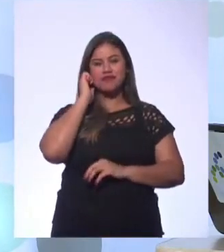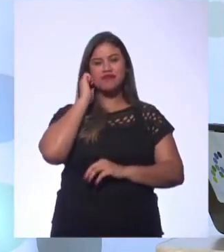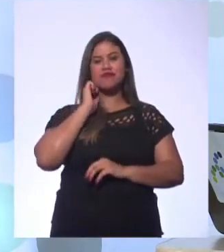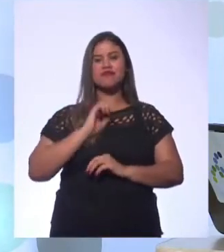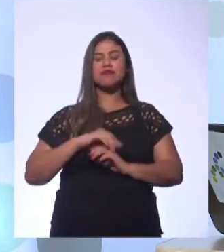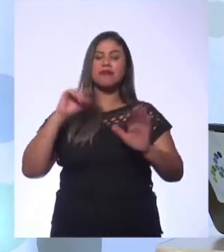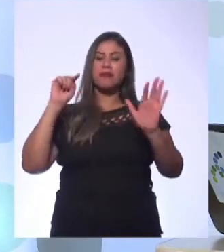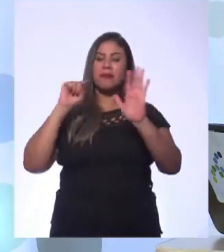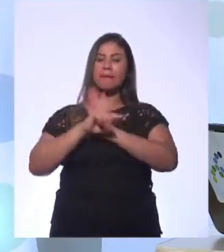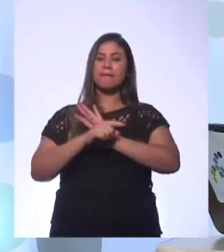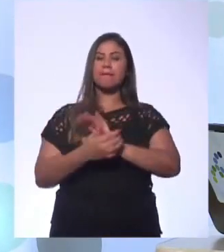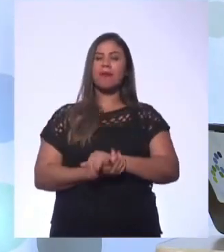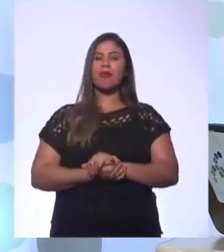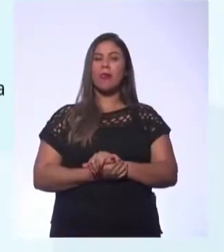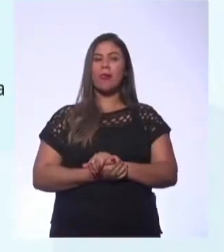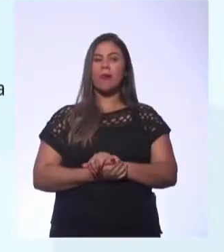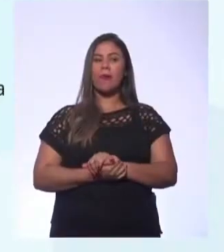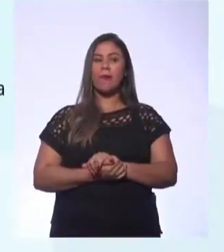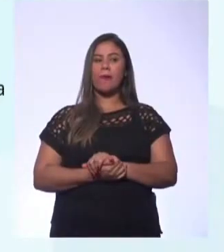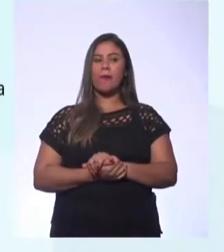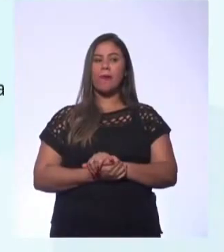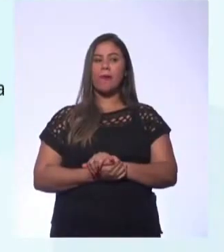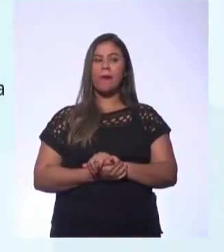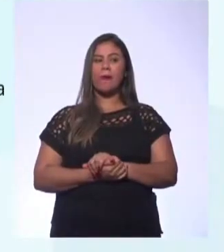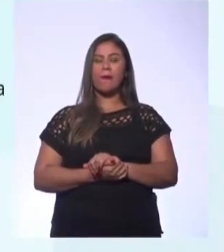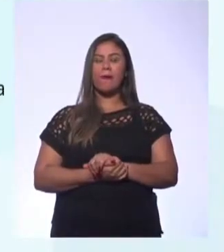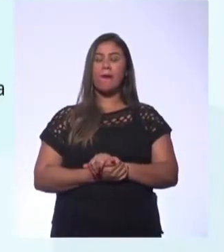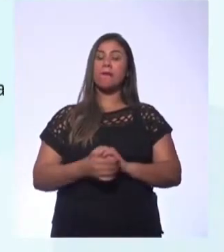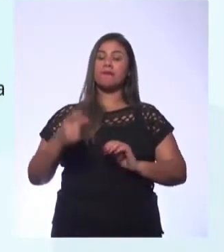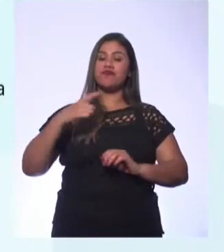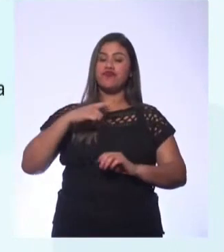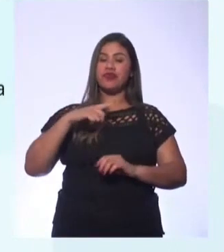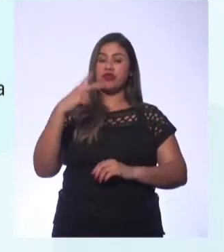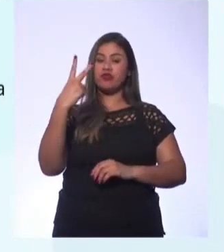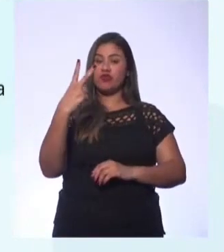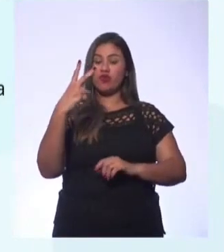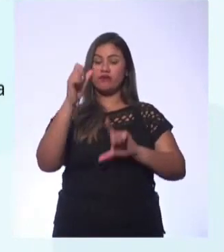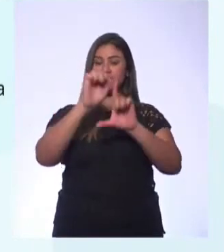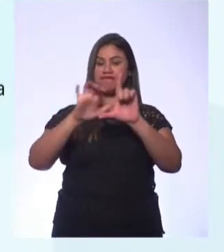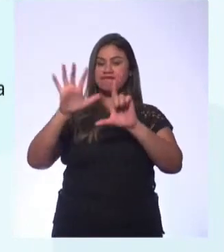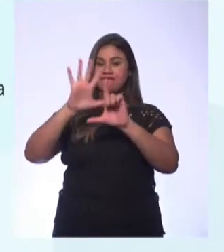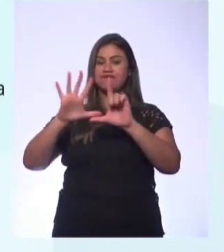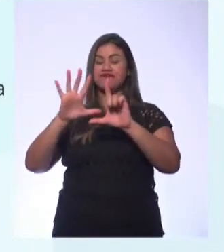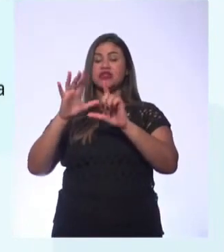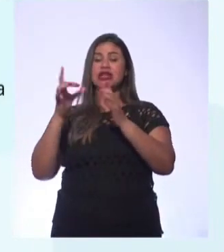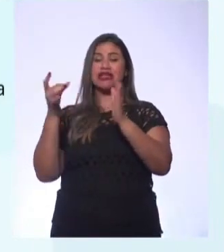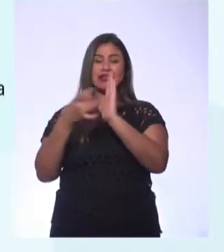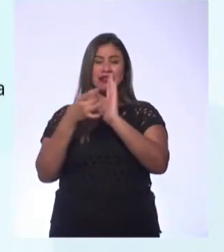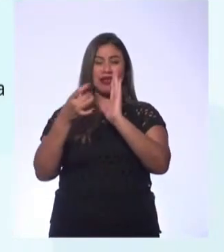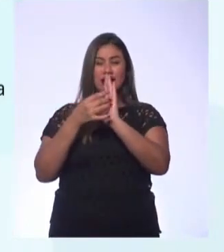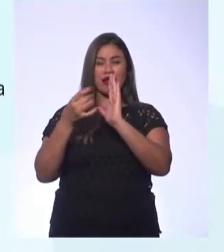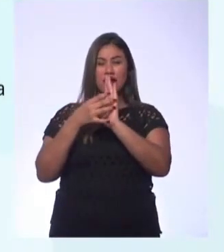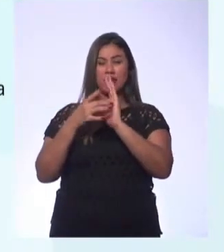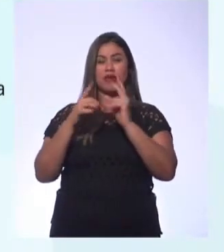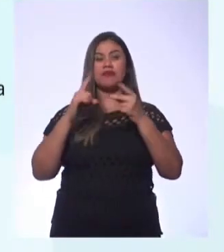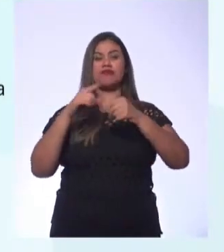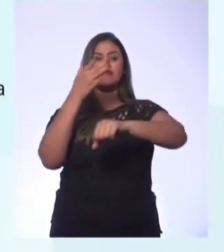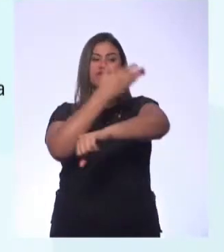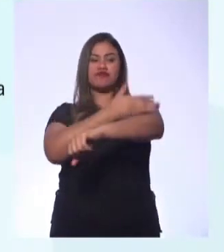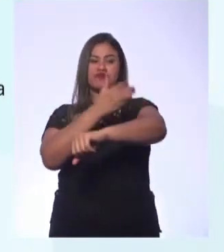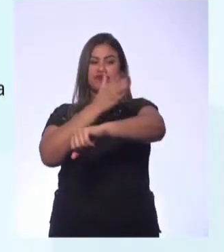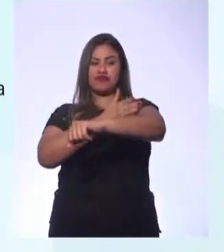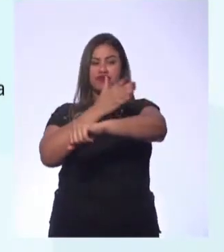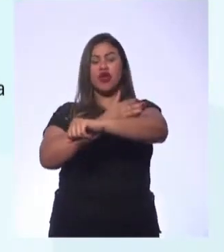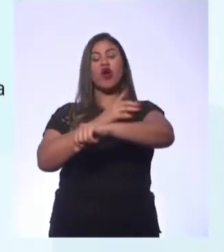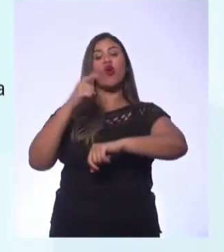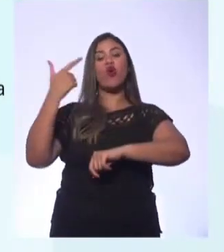uma questãozinha interessante. Olha só. A gente analisa duas obras em cerâmica. Uma escultura abstrata contemporânea e um vaso da cultura